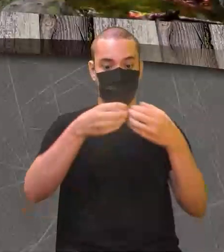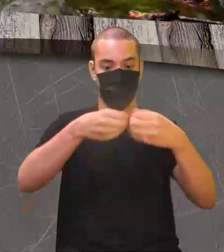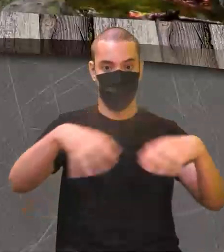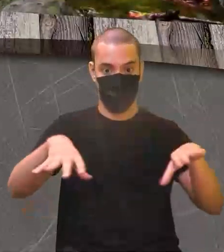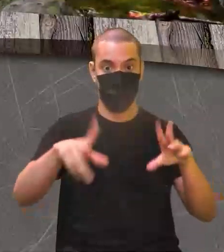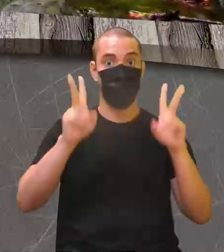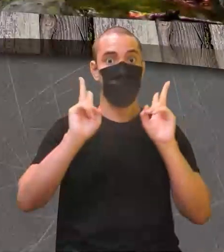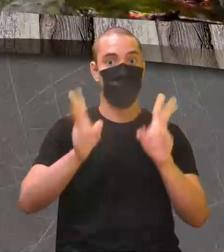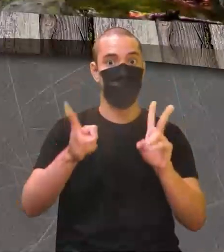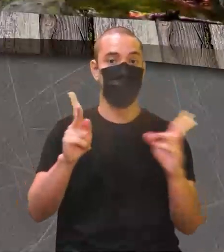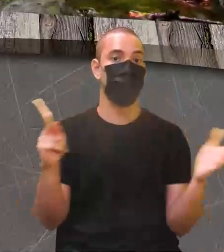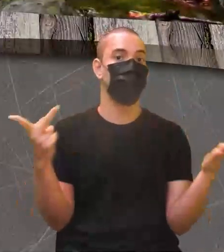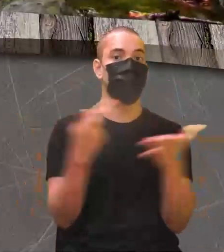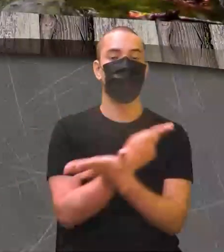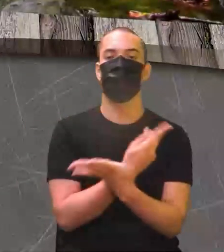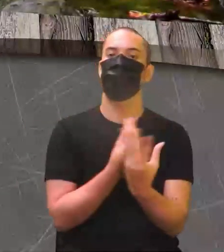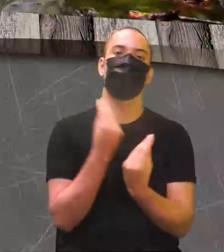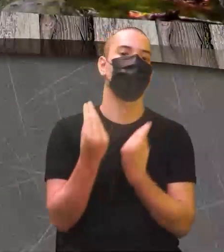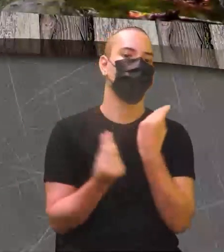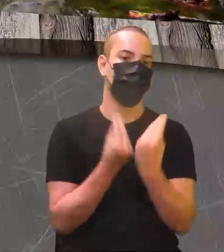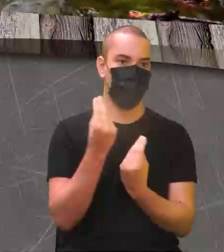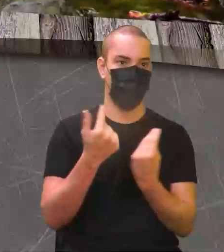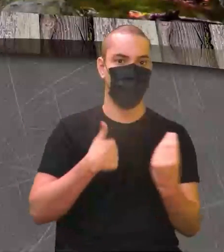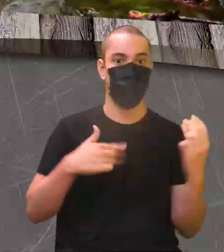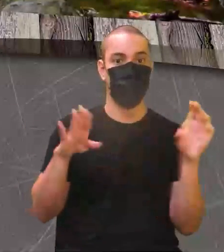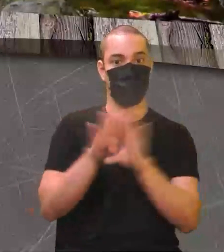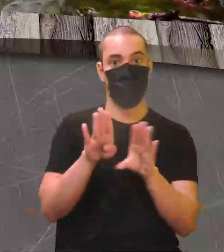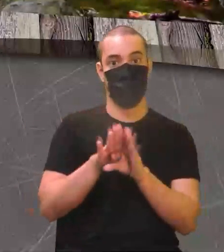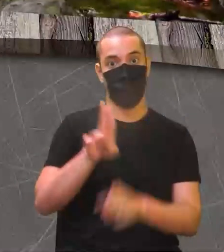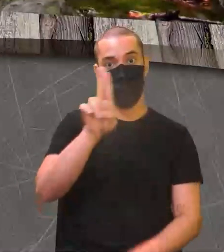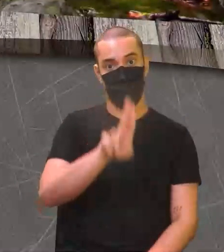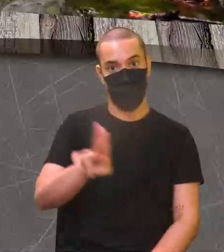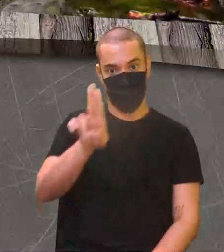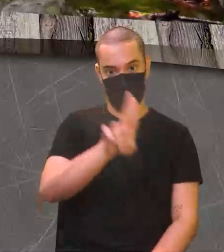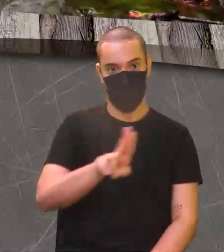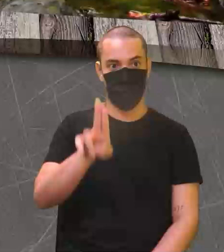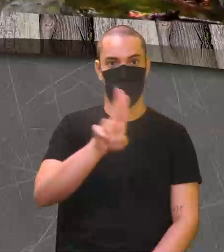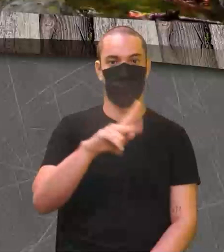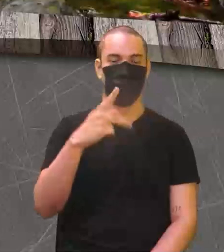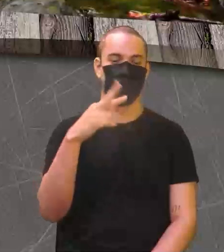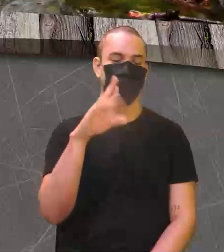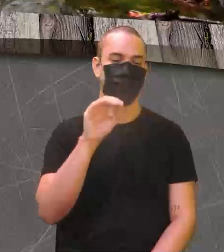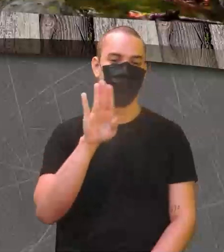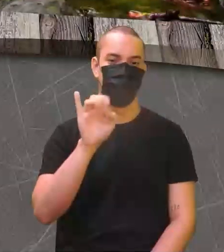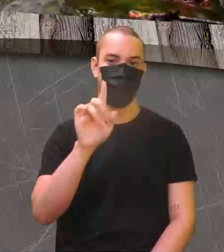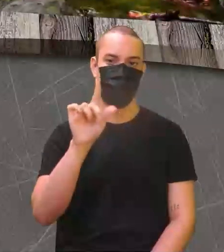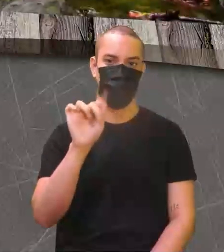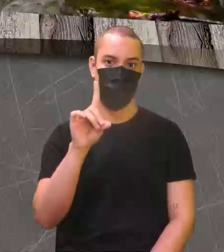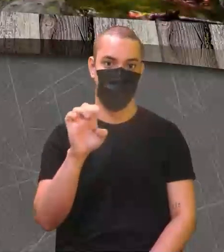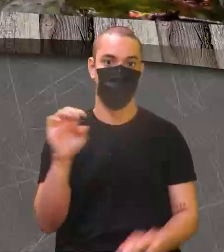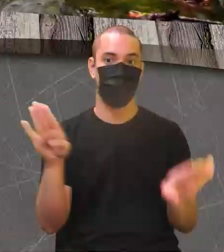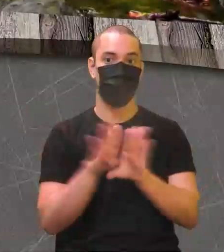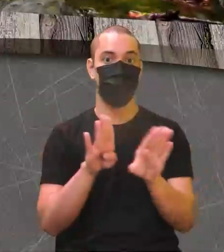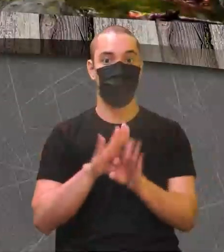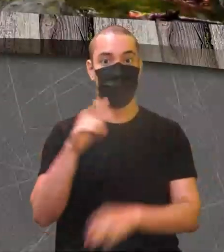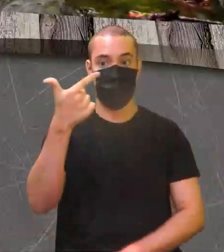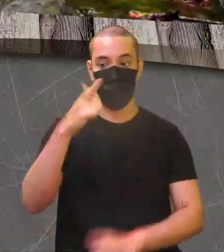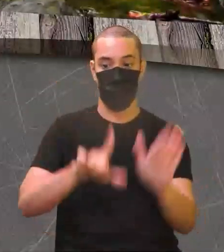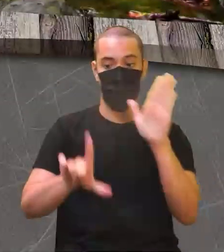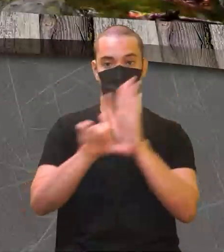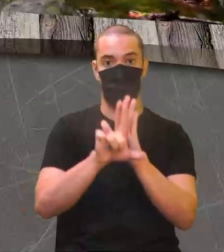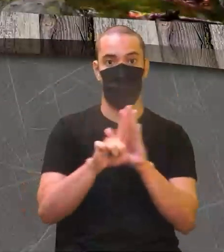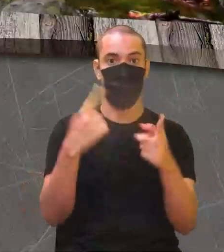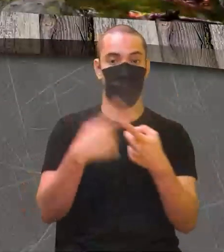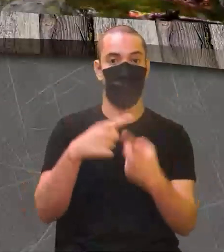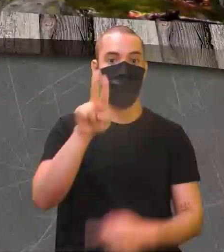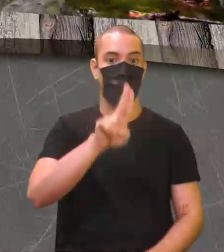Esses mesmos eventos vão estar acontecendo, e eu também utilizo, portanto, a probabilidade de estar acontecendo para a segunda lei, onde eu